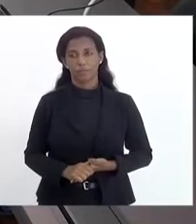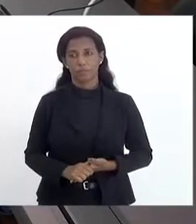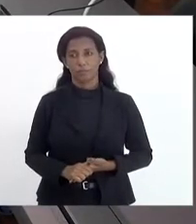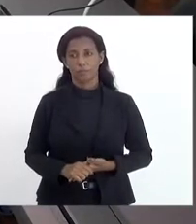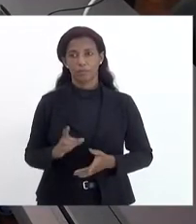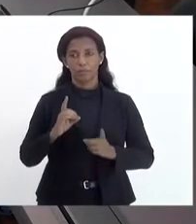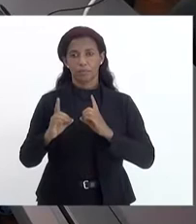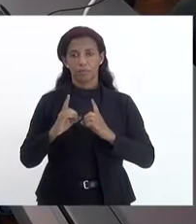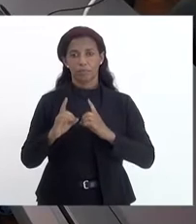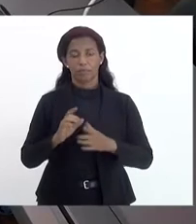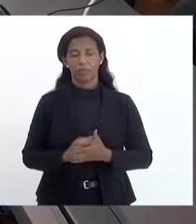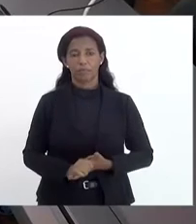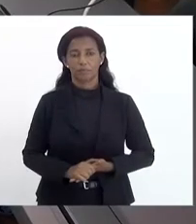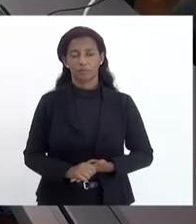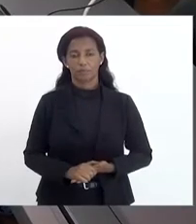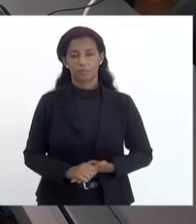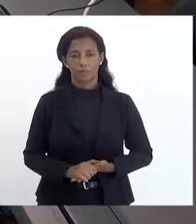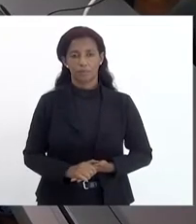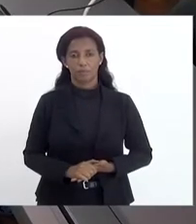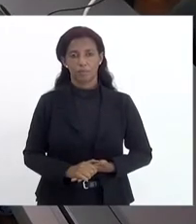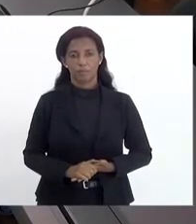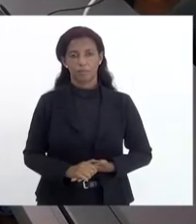Em discussão,